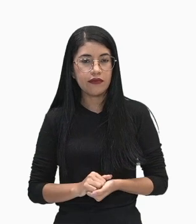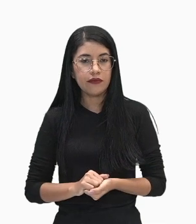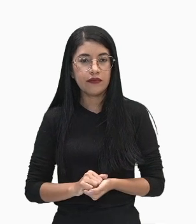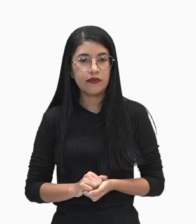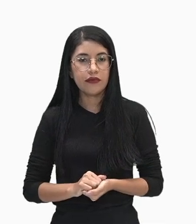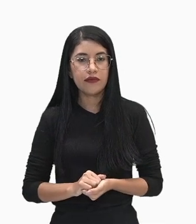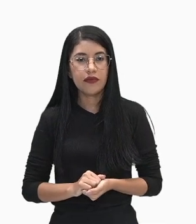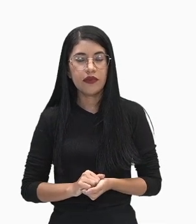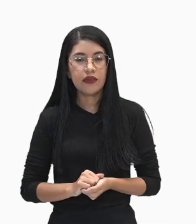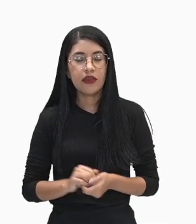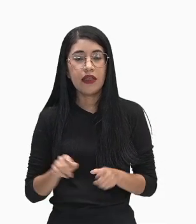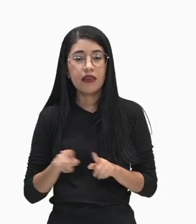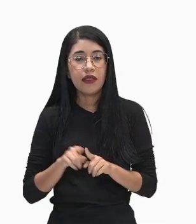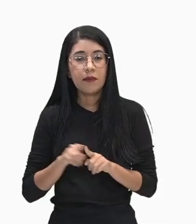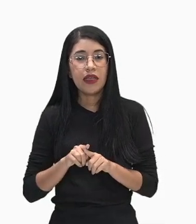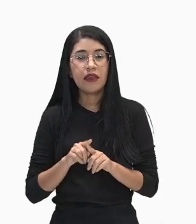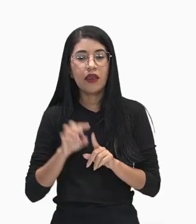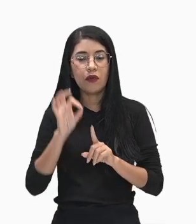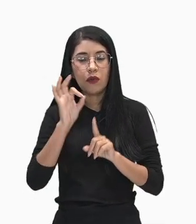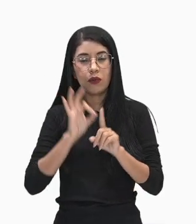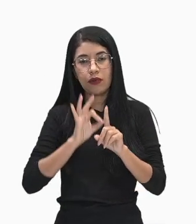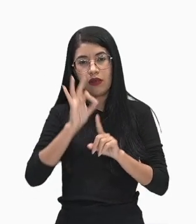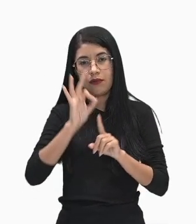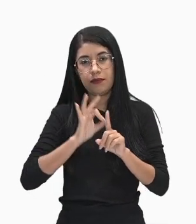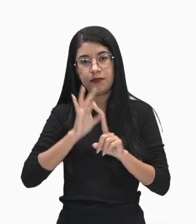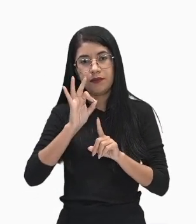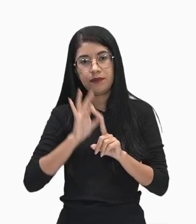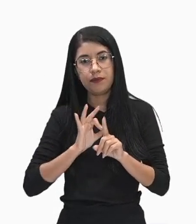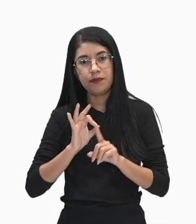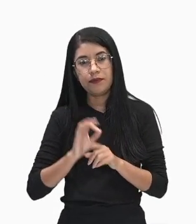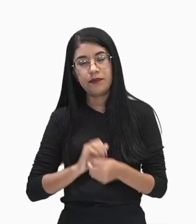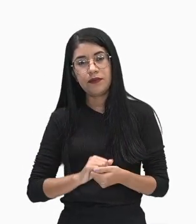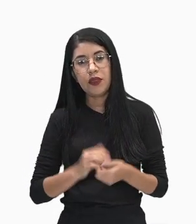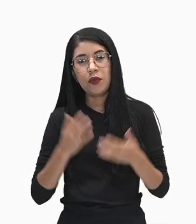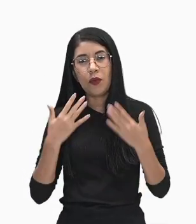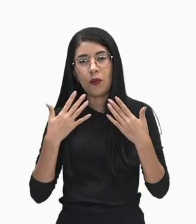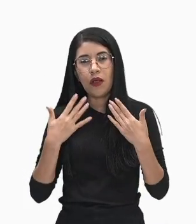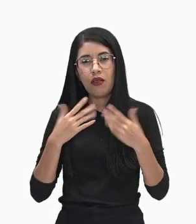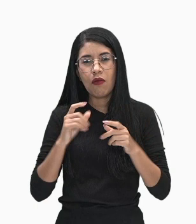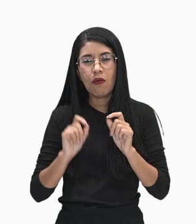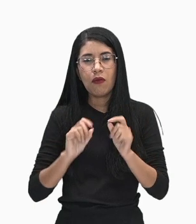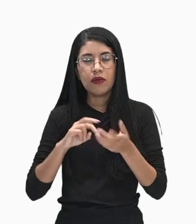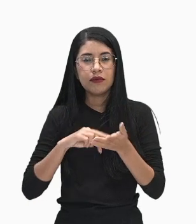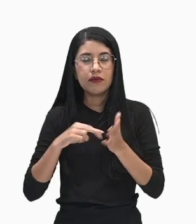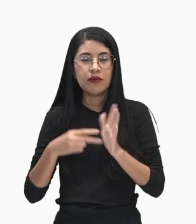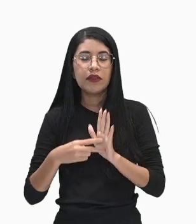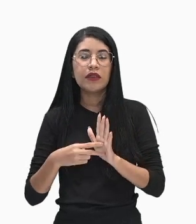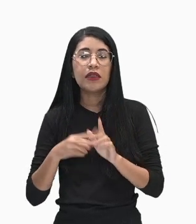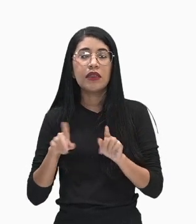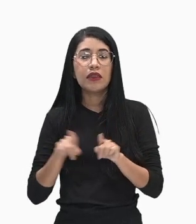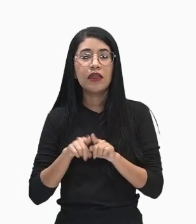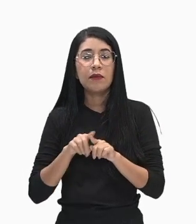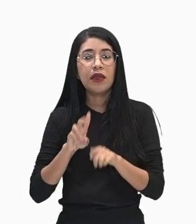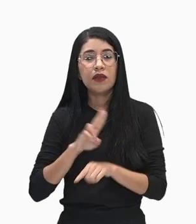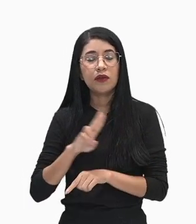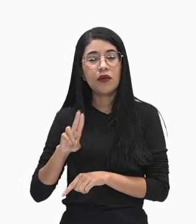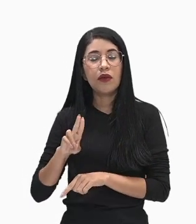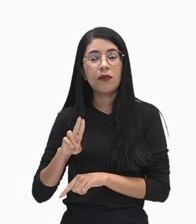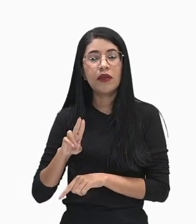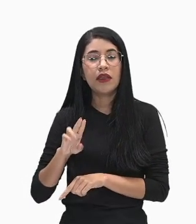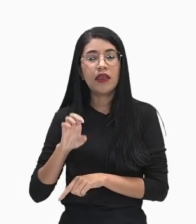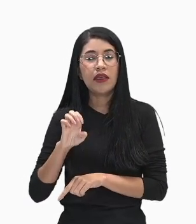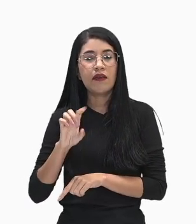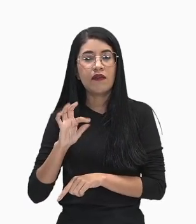também temos o efeito térmico, pessoal. O efeito térmico também é chamado de